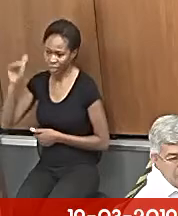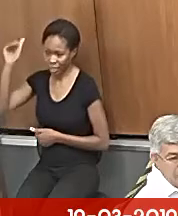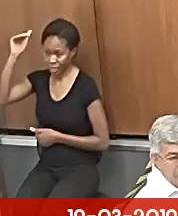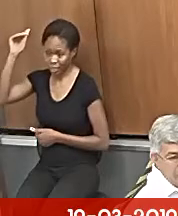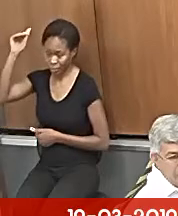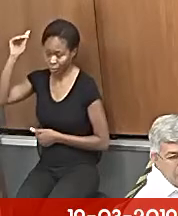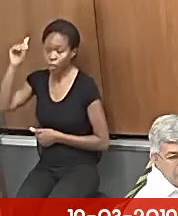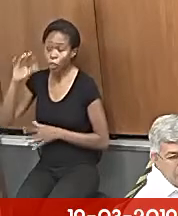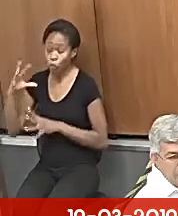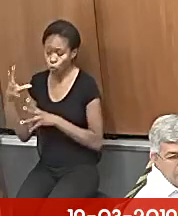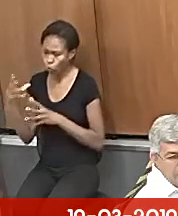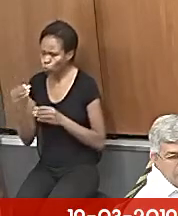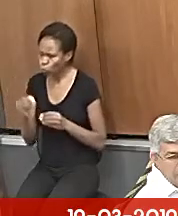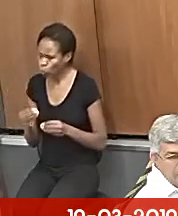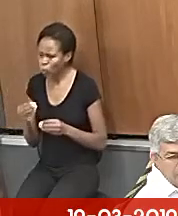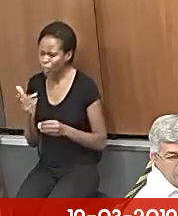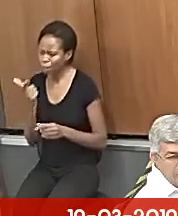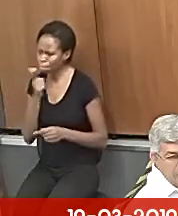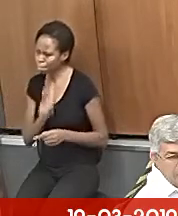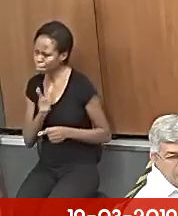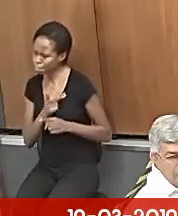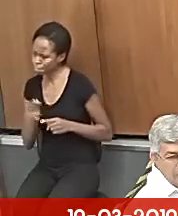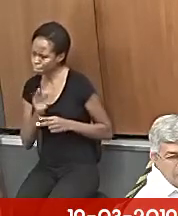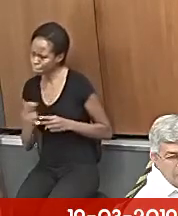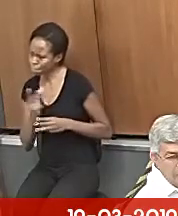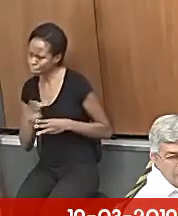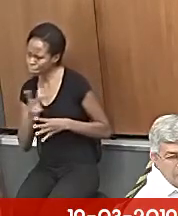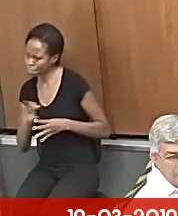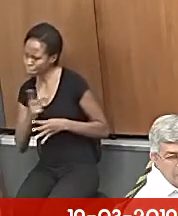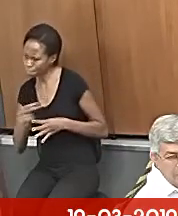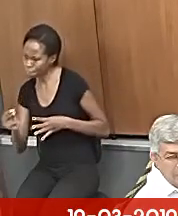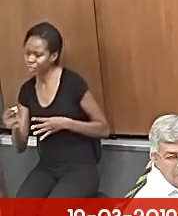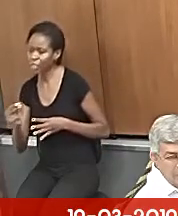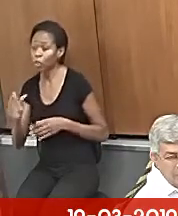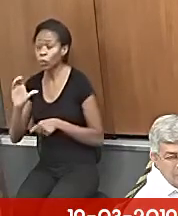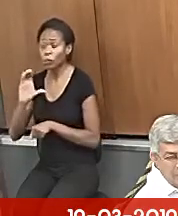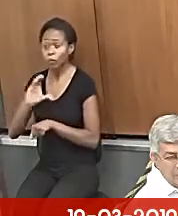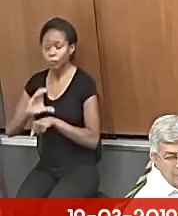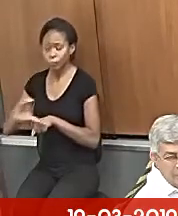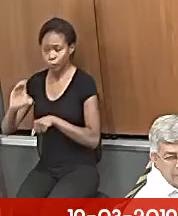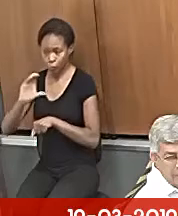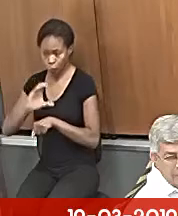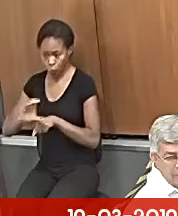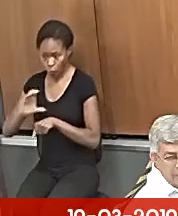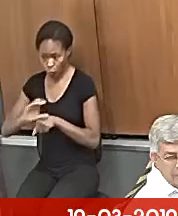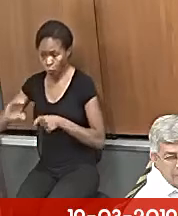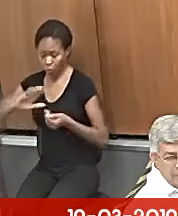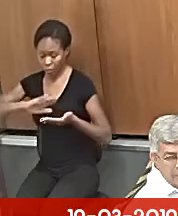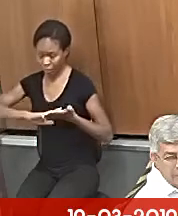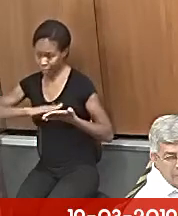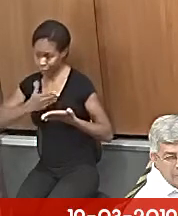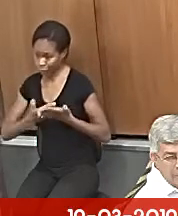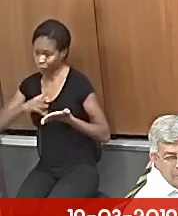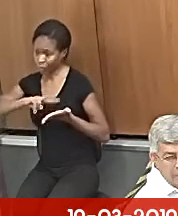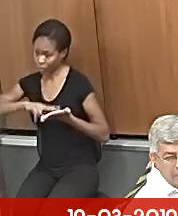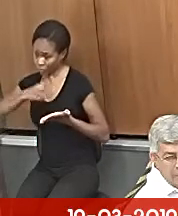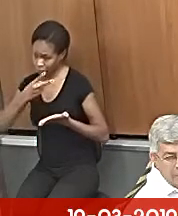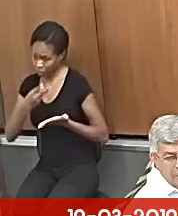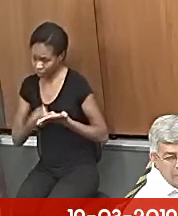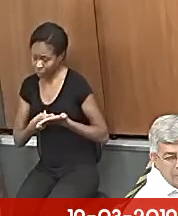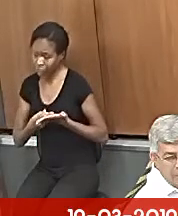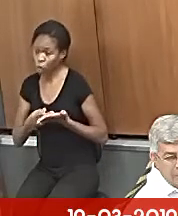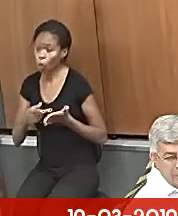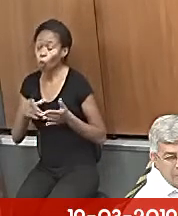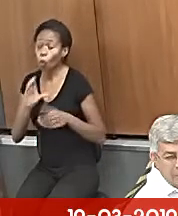todas essas conquistas o curso de de tradutor intérprete de libras em um curso técnico